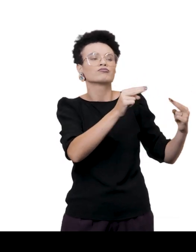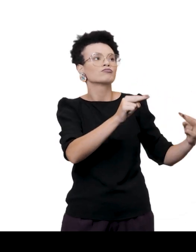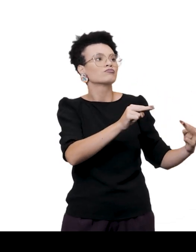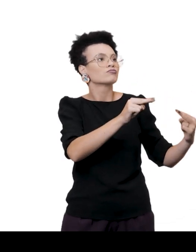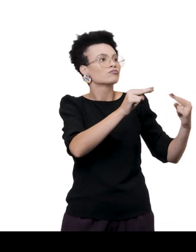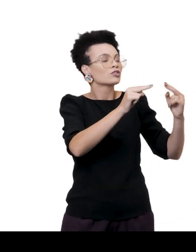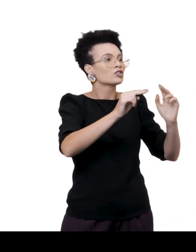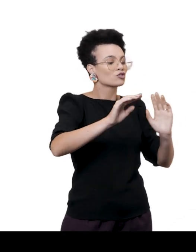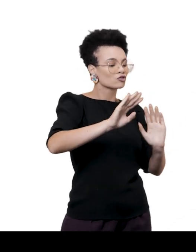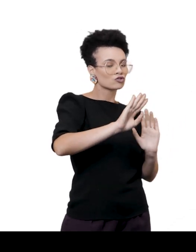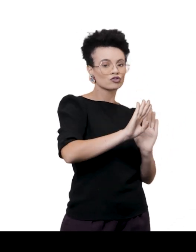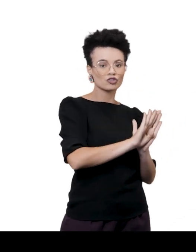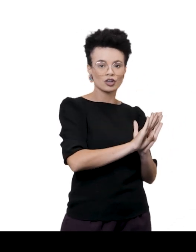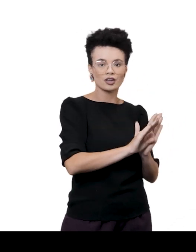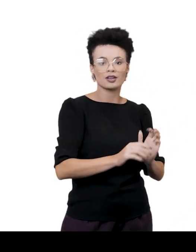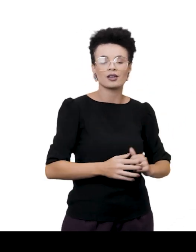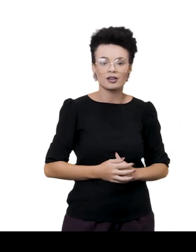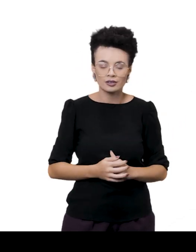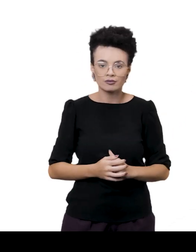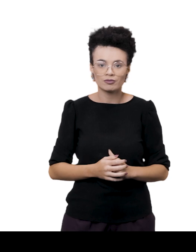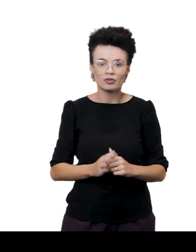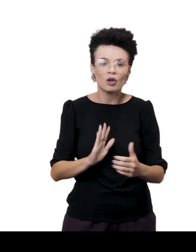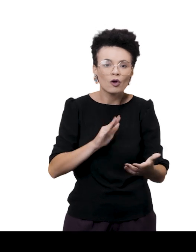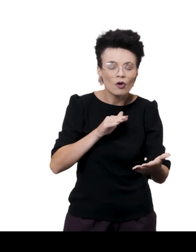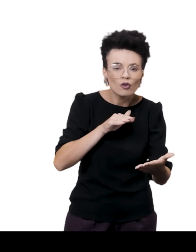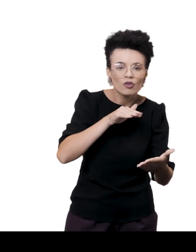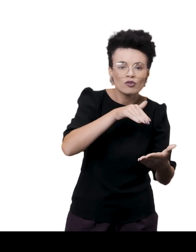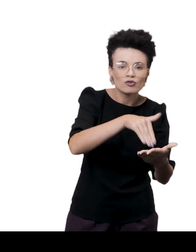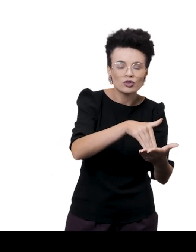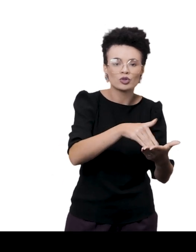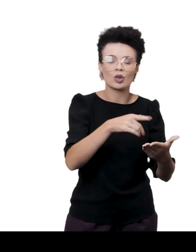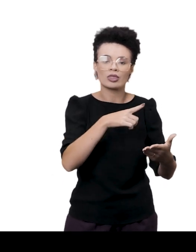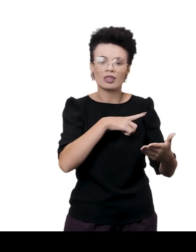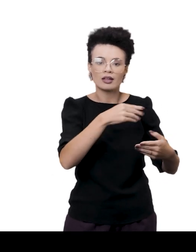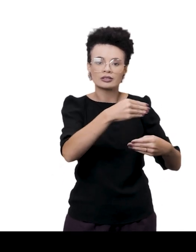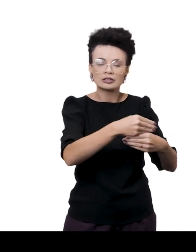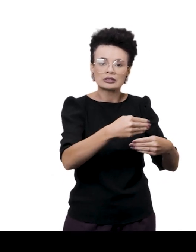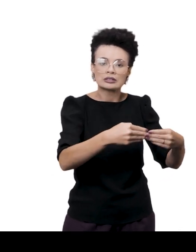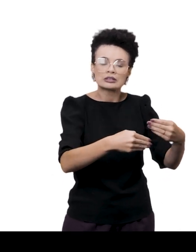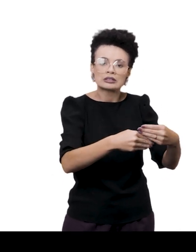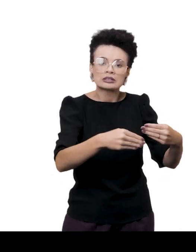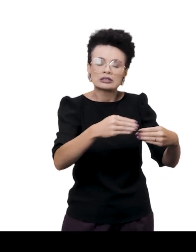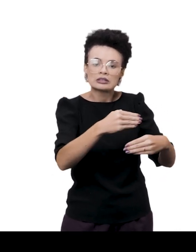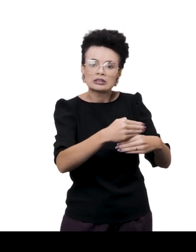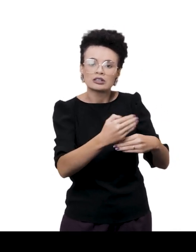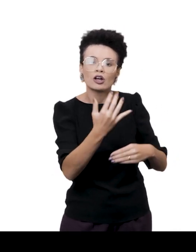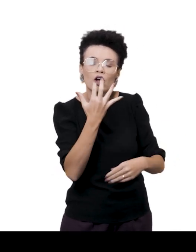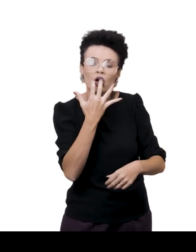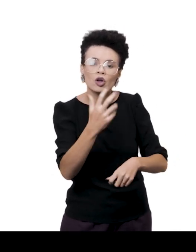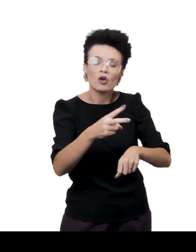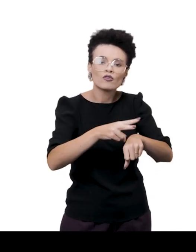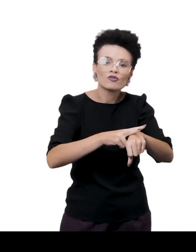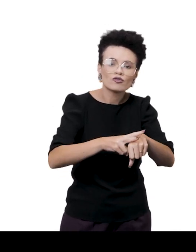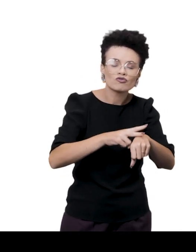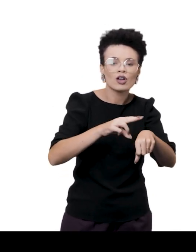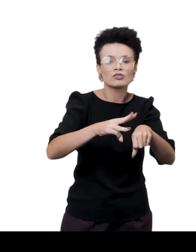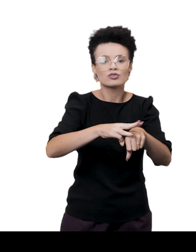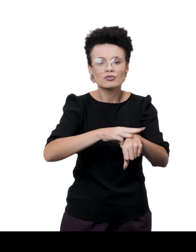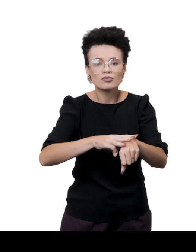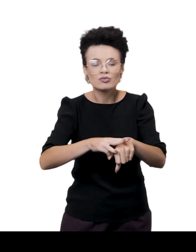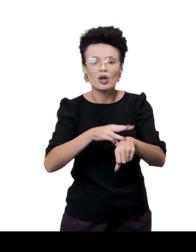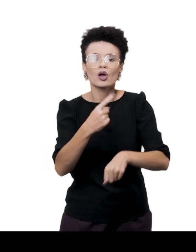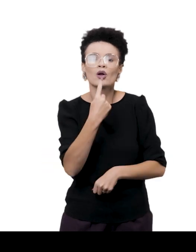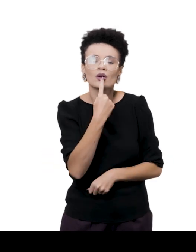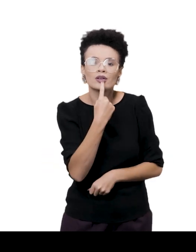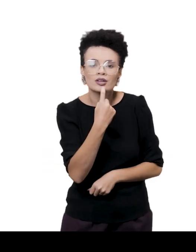Ao fundo, uma paisagem montanhosa se estende em blocos de cor. Manchas densas e sobrepostas em tons